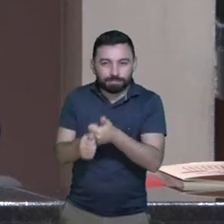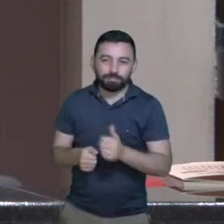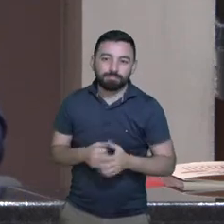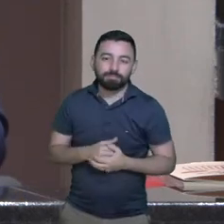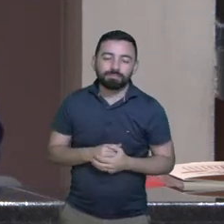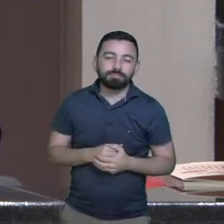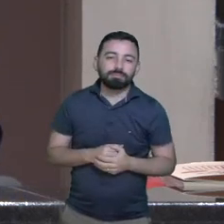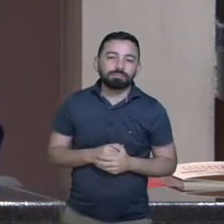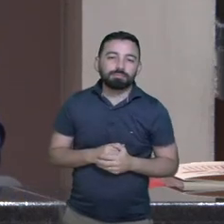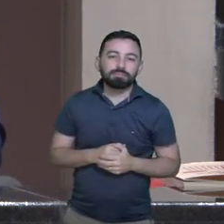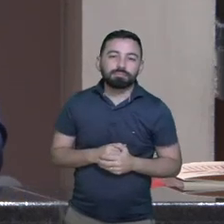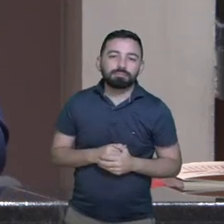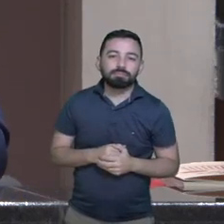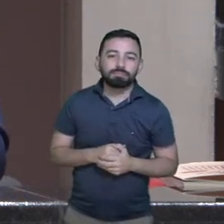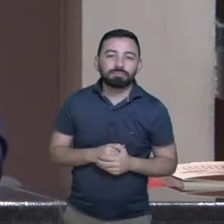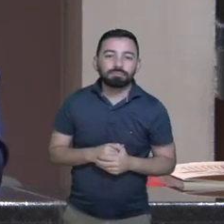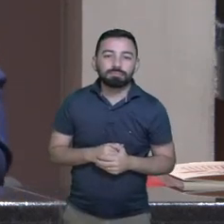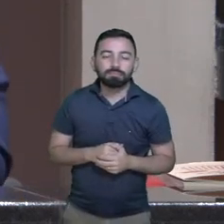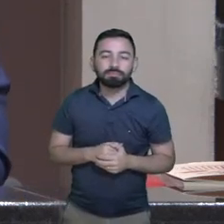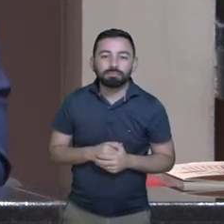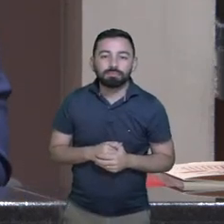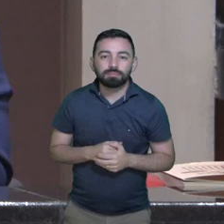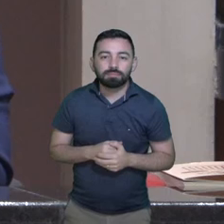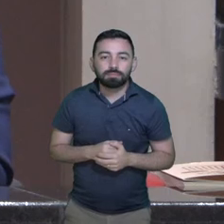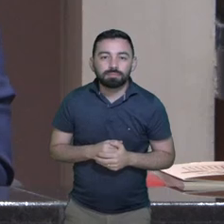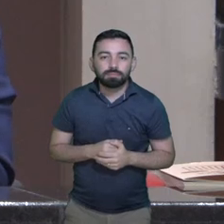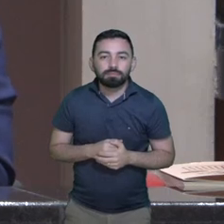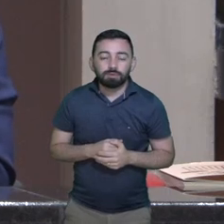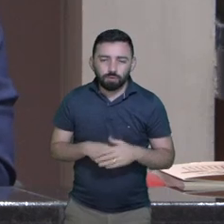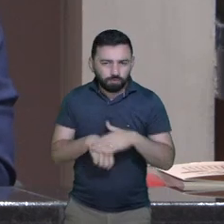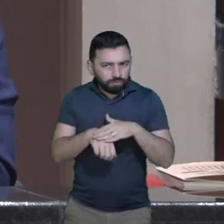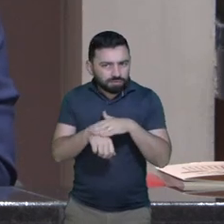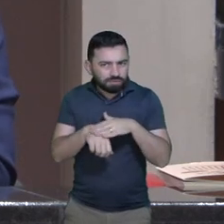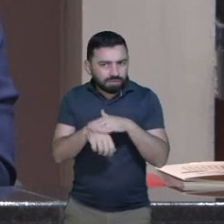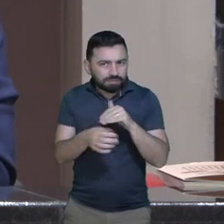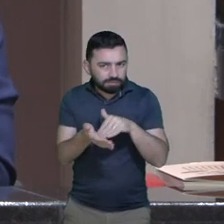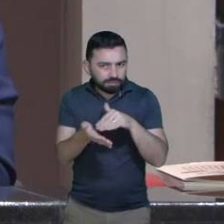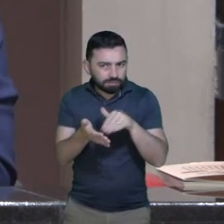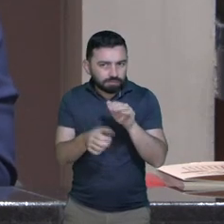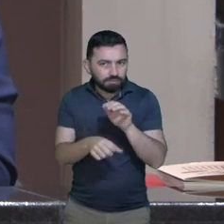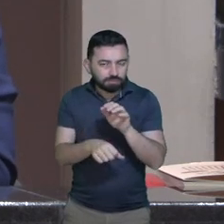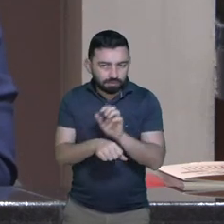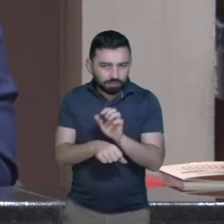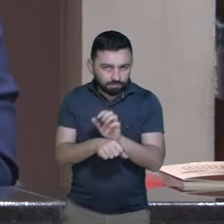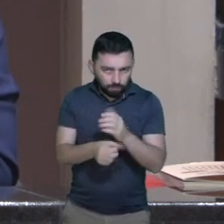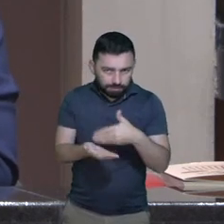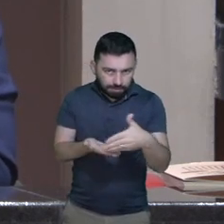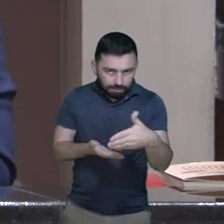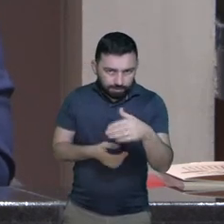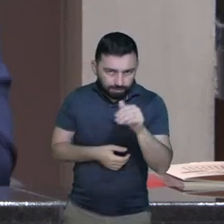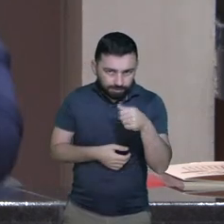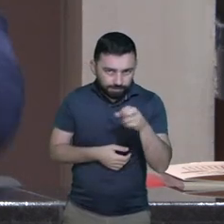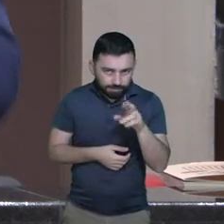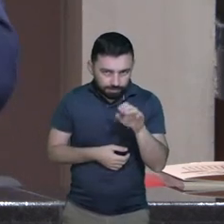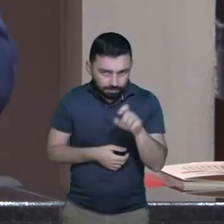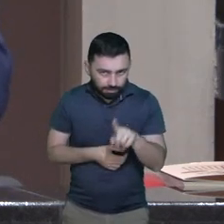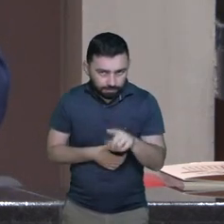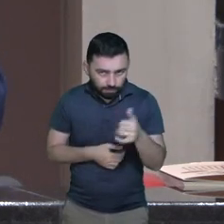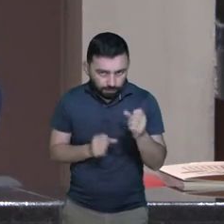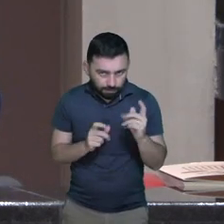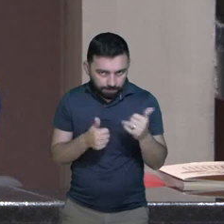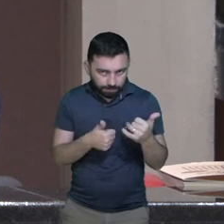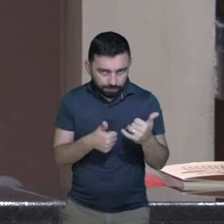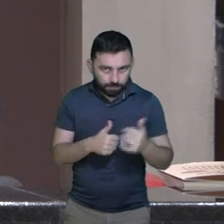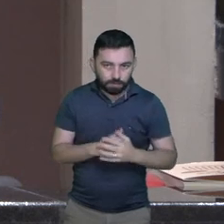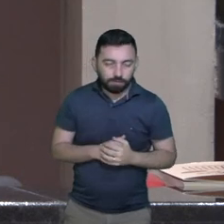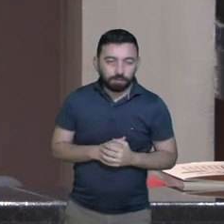começar então é possível a gente começar com a secretaria de educação do estado pode ser André e tudo bem então